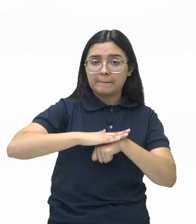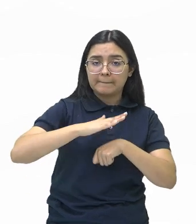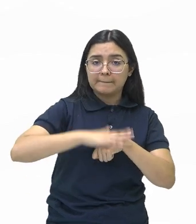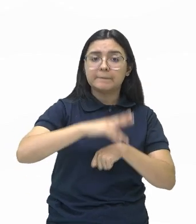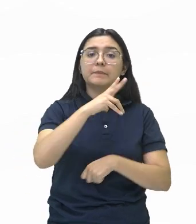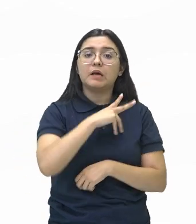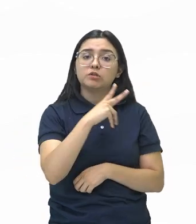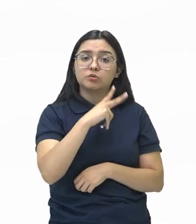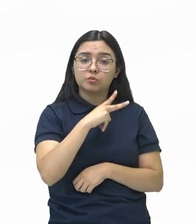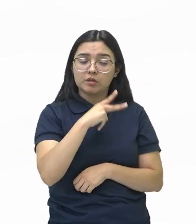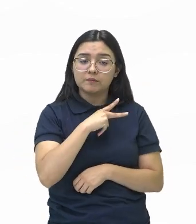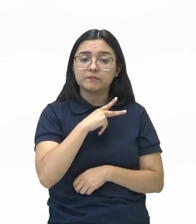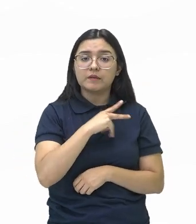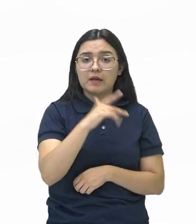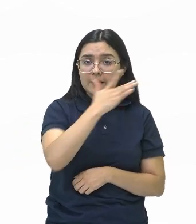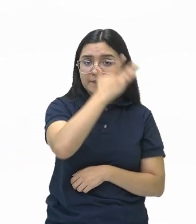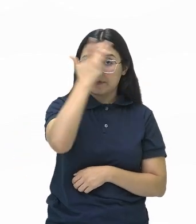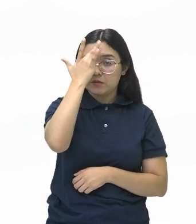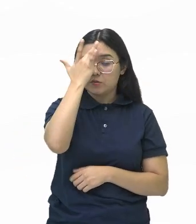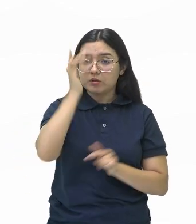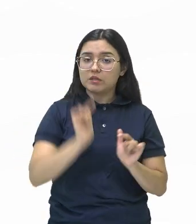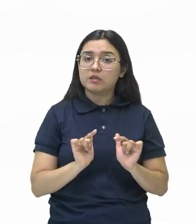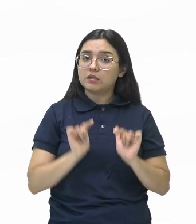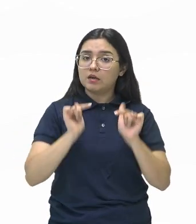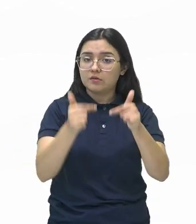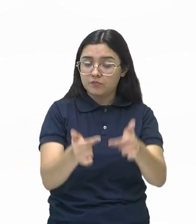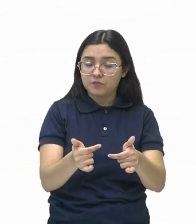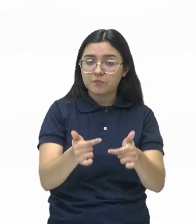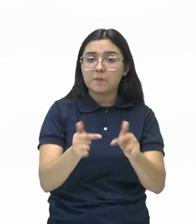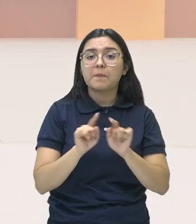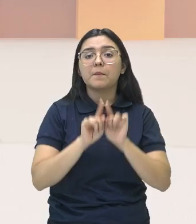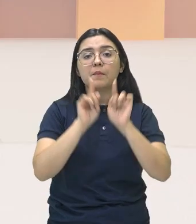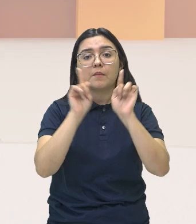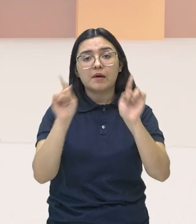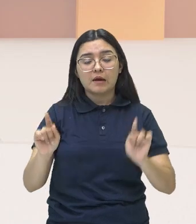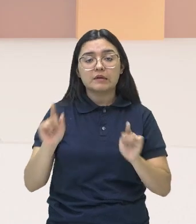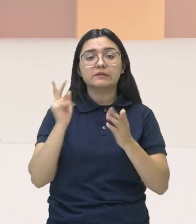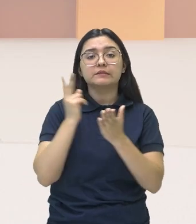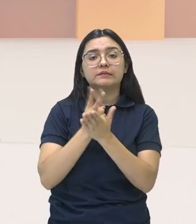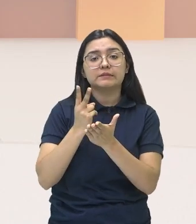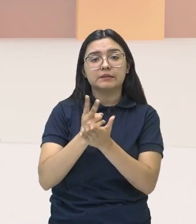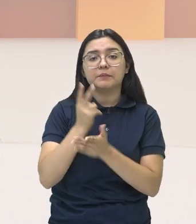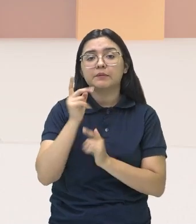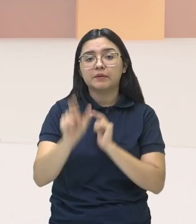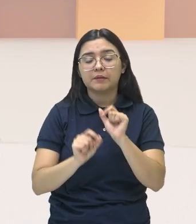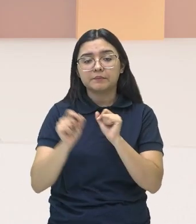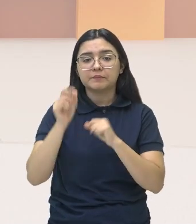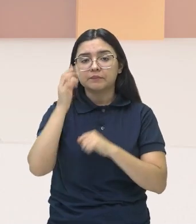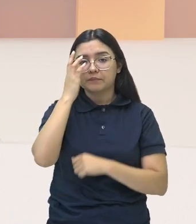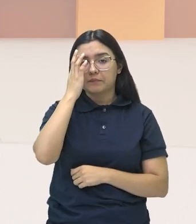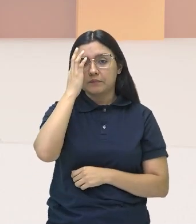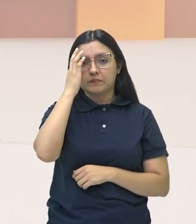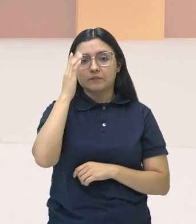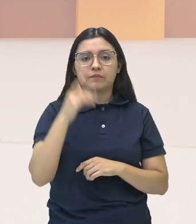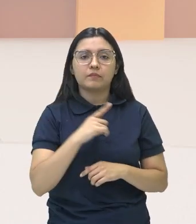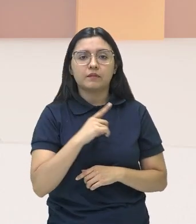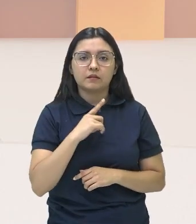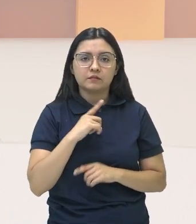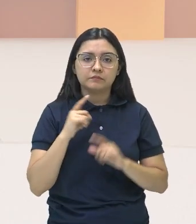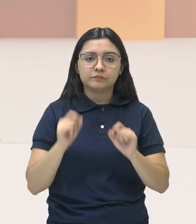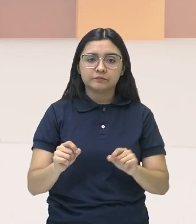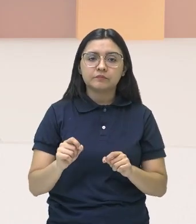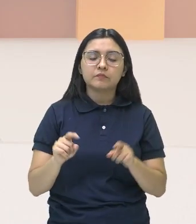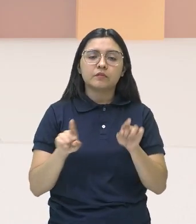porque é a pessoa, é o sujeito que faz, que executa, mas ele está sempre, né, com um pezinho lá